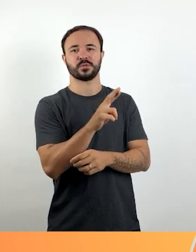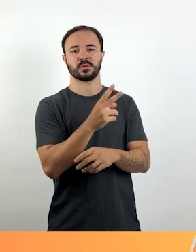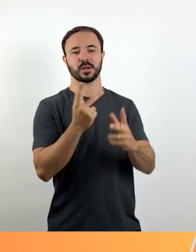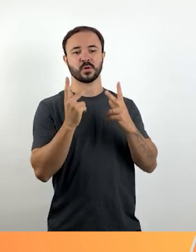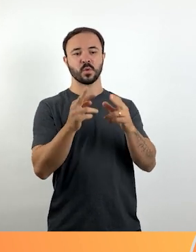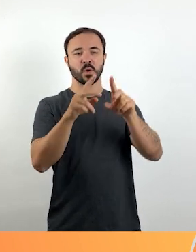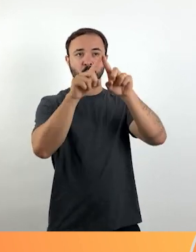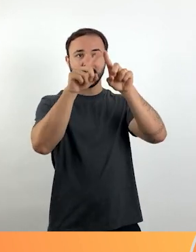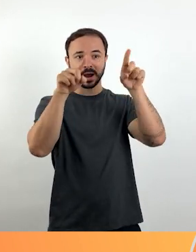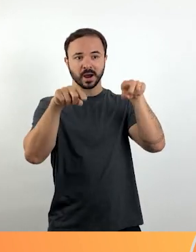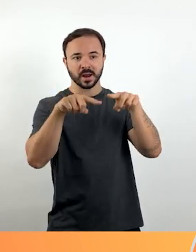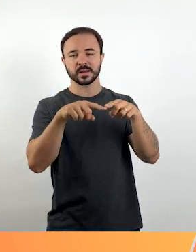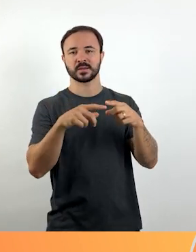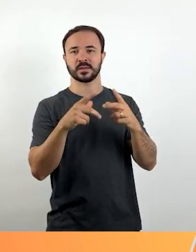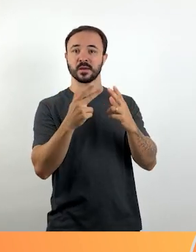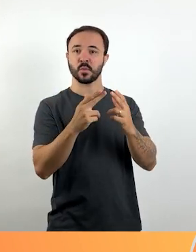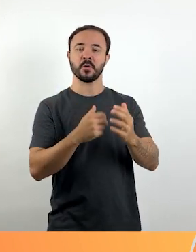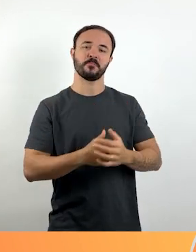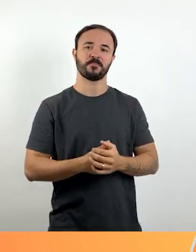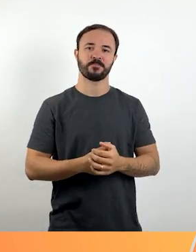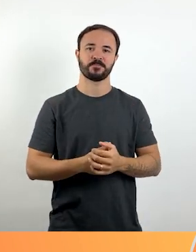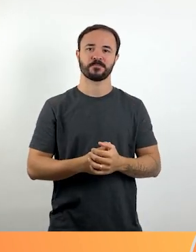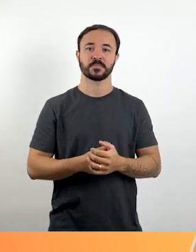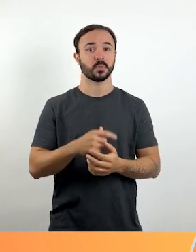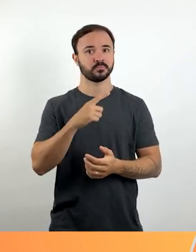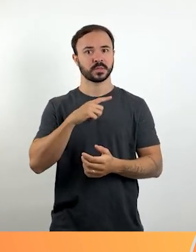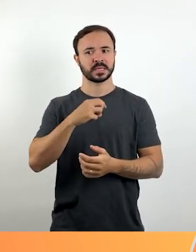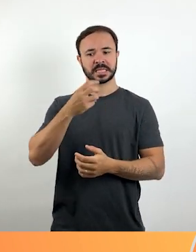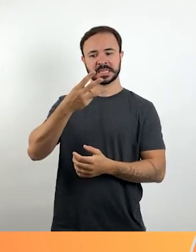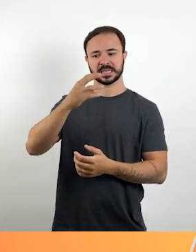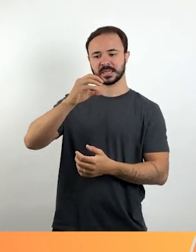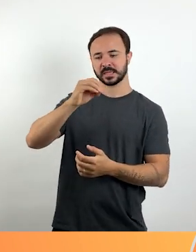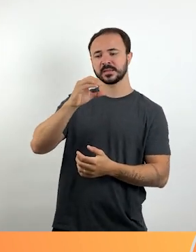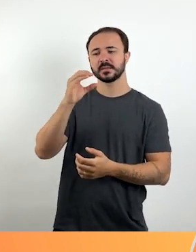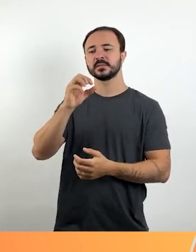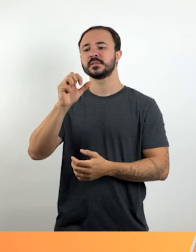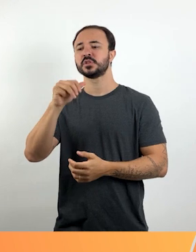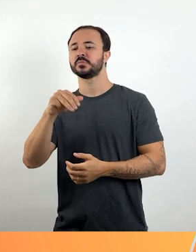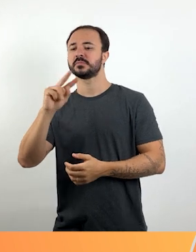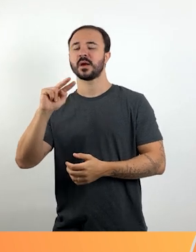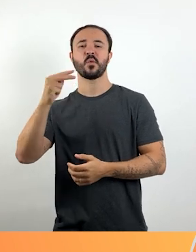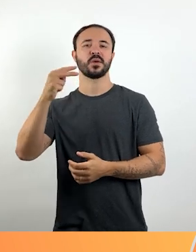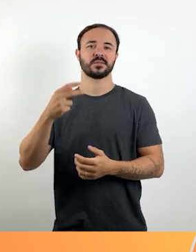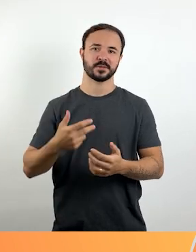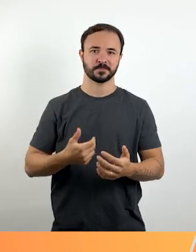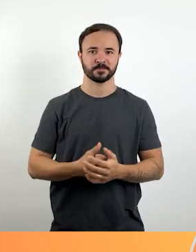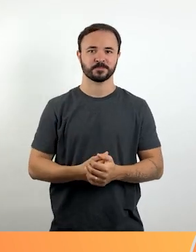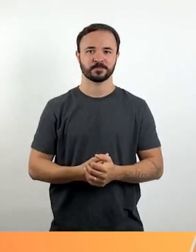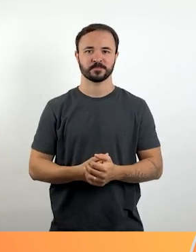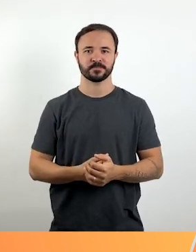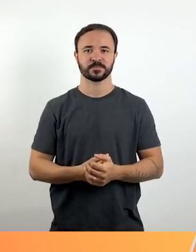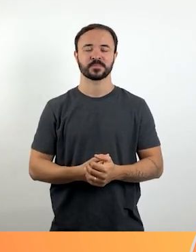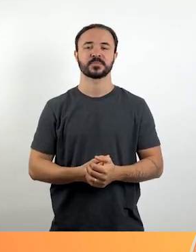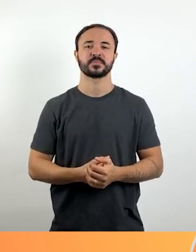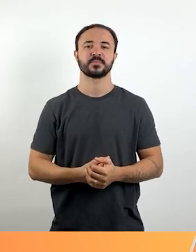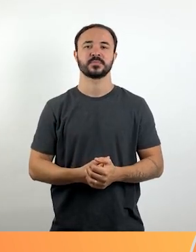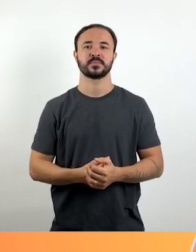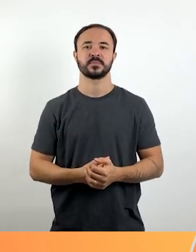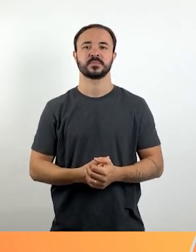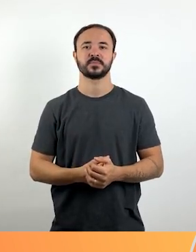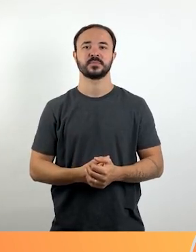30 centímetros ao quadrado. 3L ao quadrado mais 2L ao quadrado,